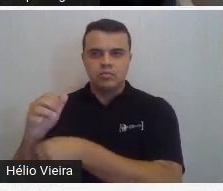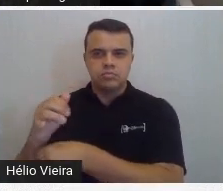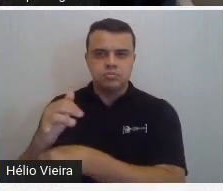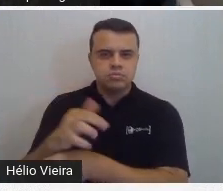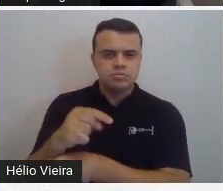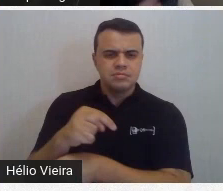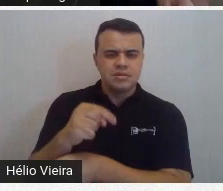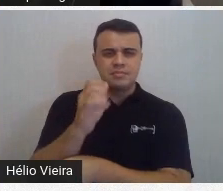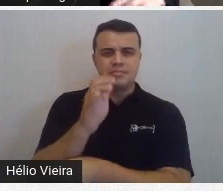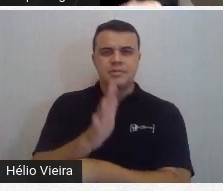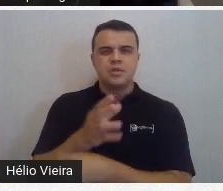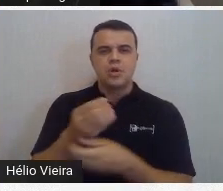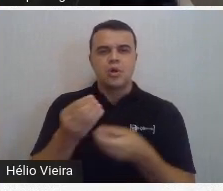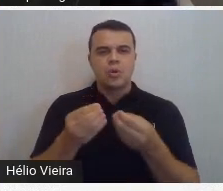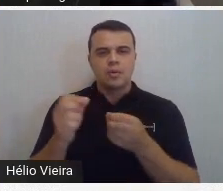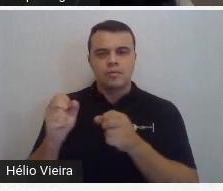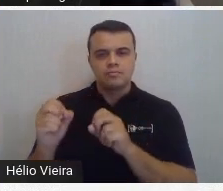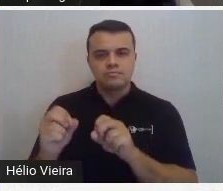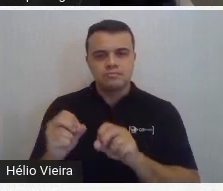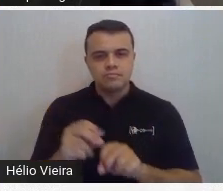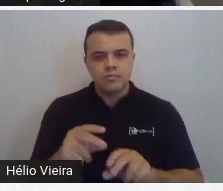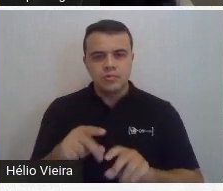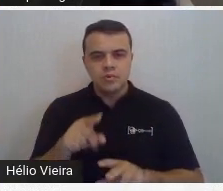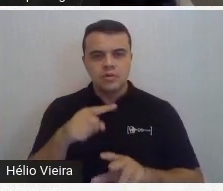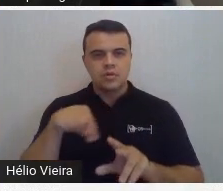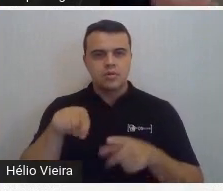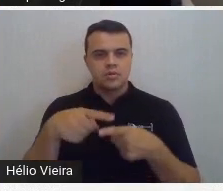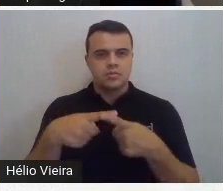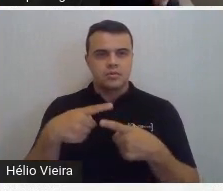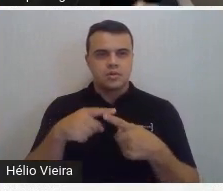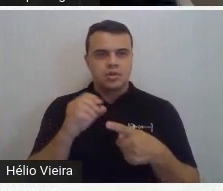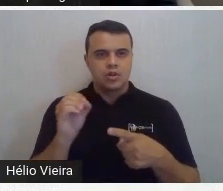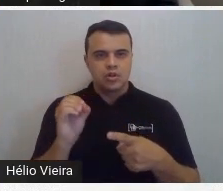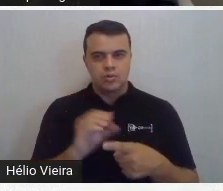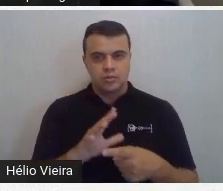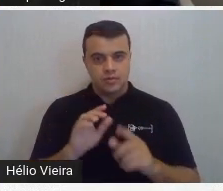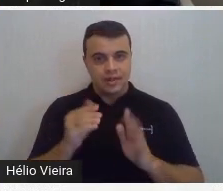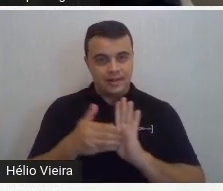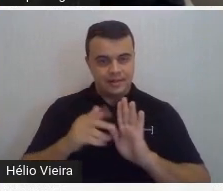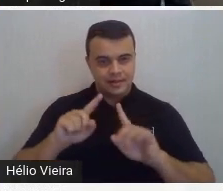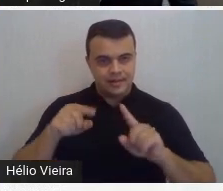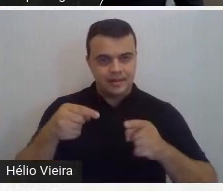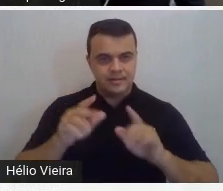chegaram ao Brasil e influenciaram o nosso movimento modernista. Até já!